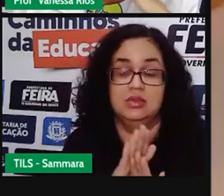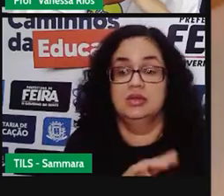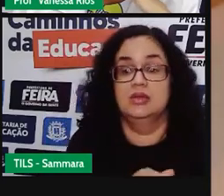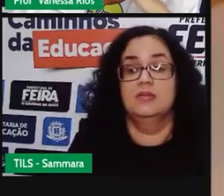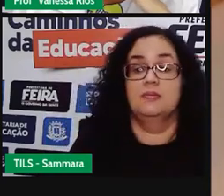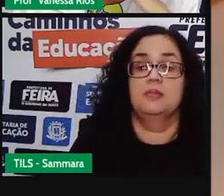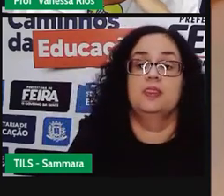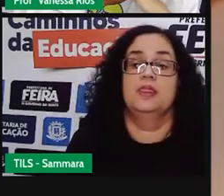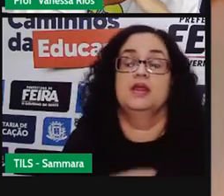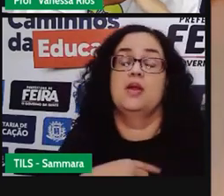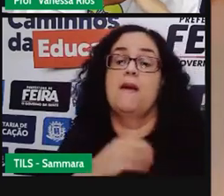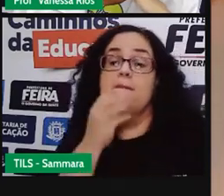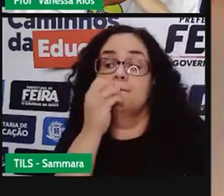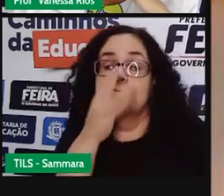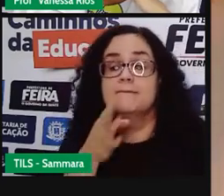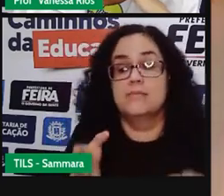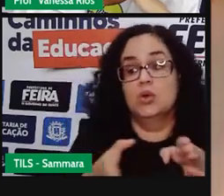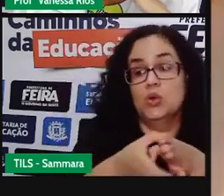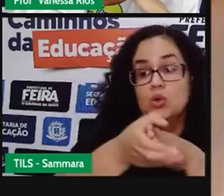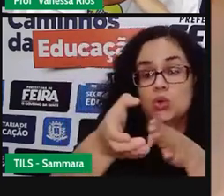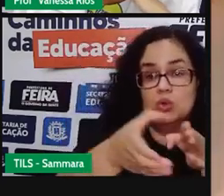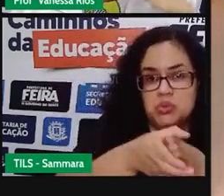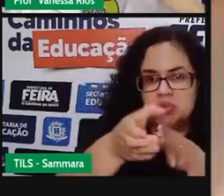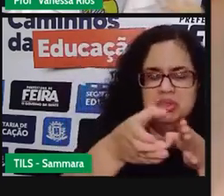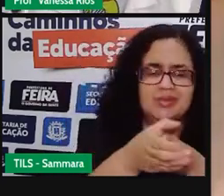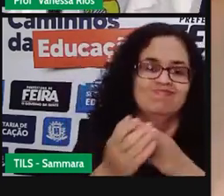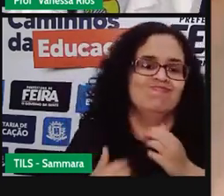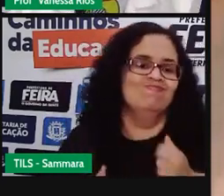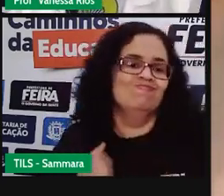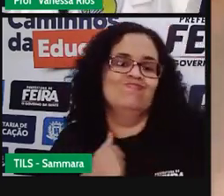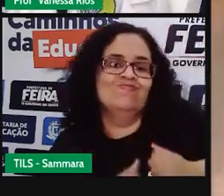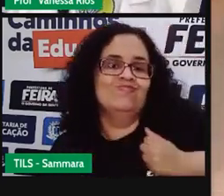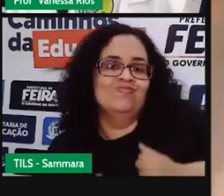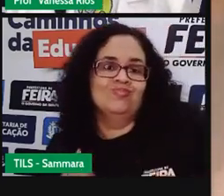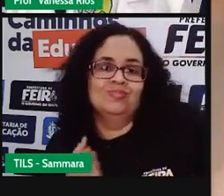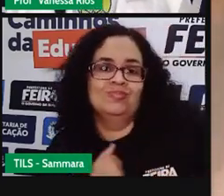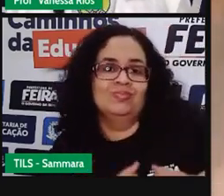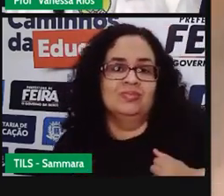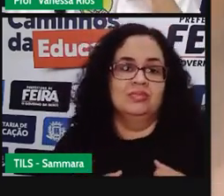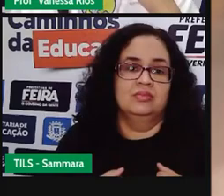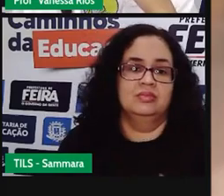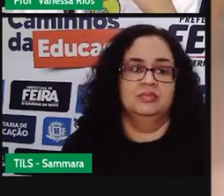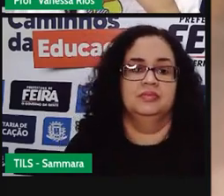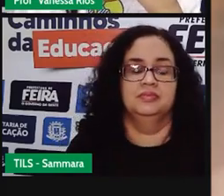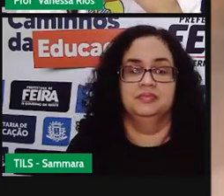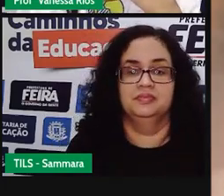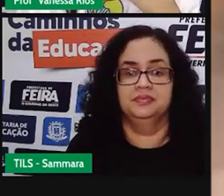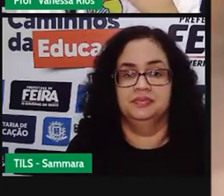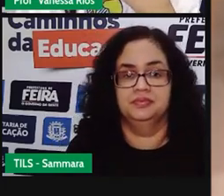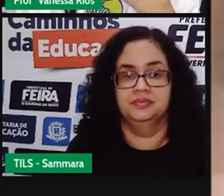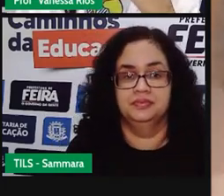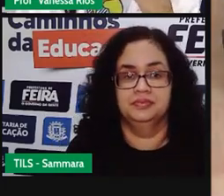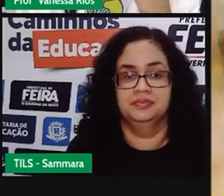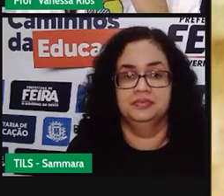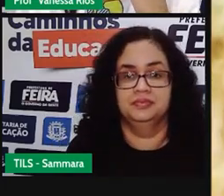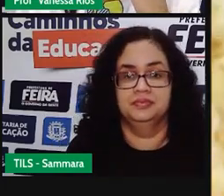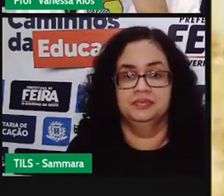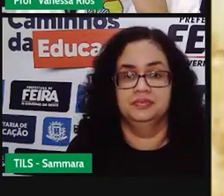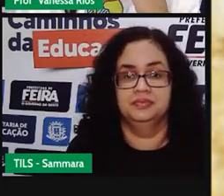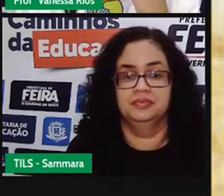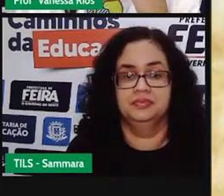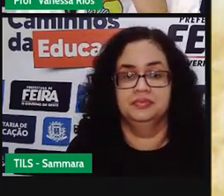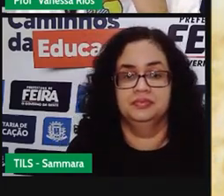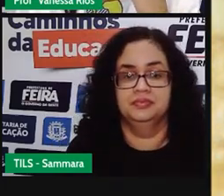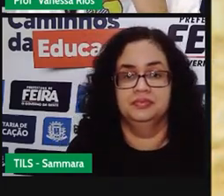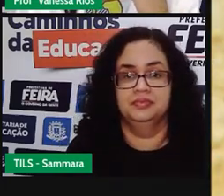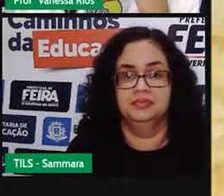quem dá um bom conselho a quem está desesperado. É quem indica um emprego para alguém desempregado.